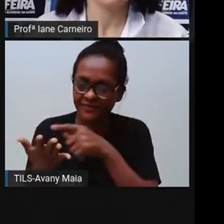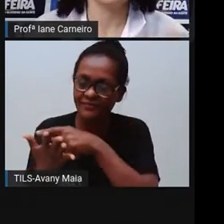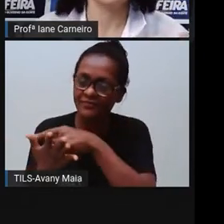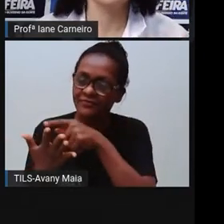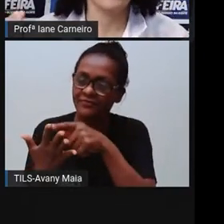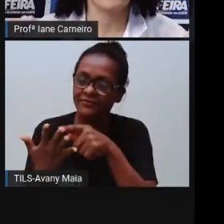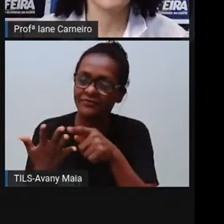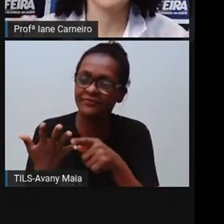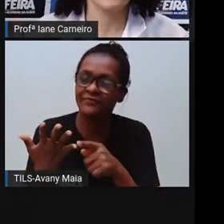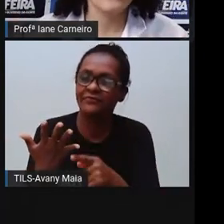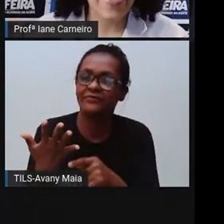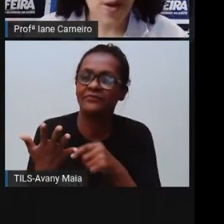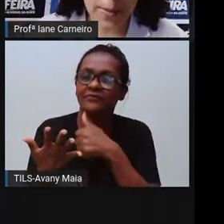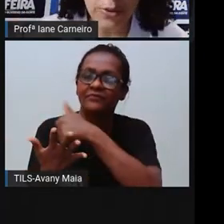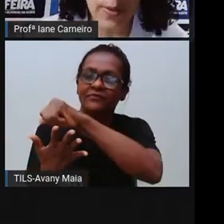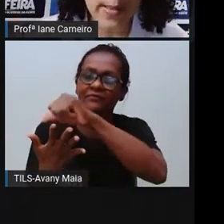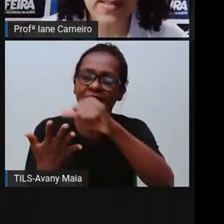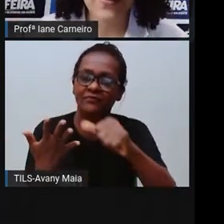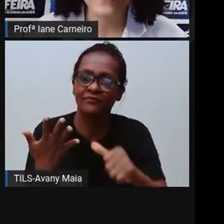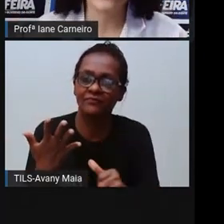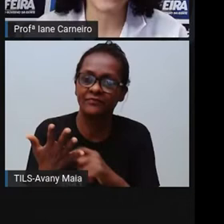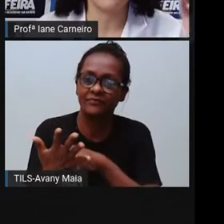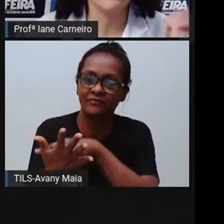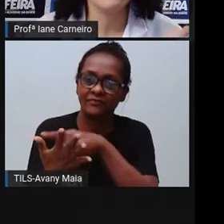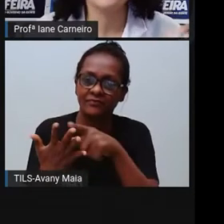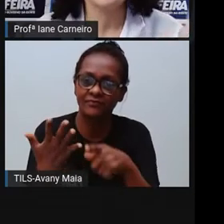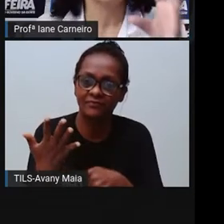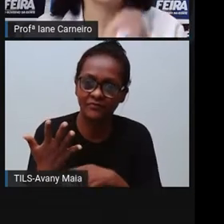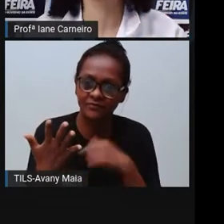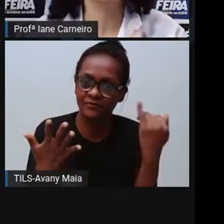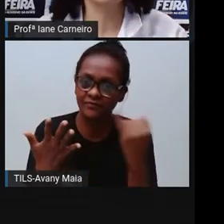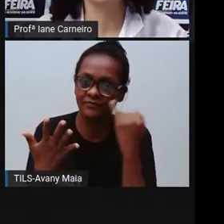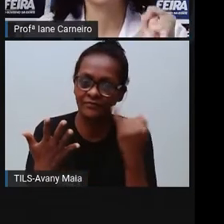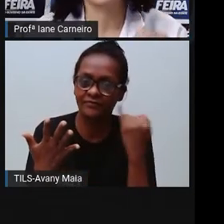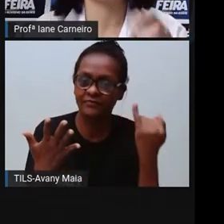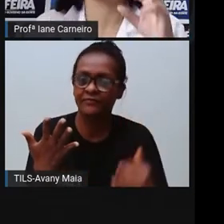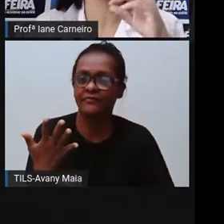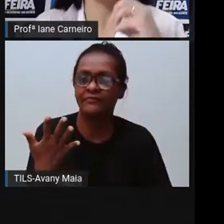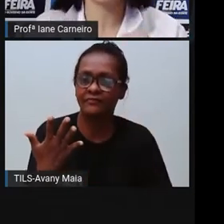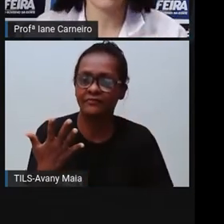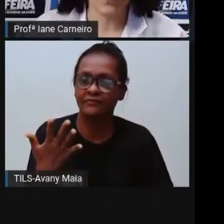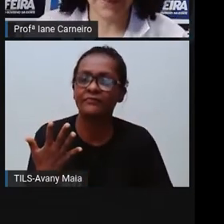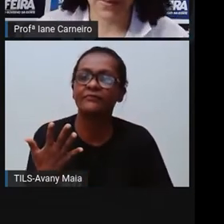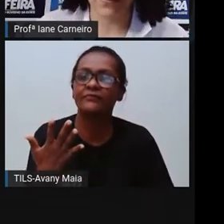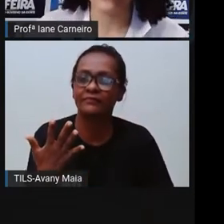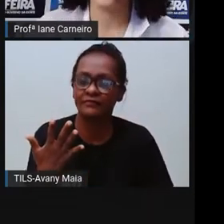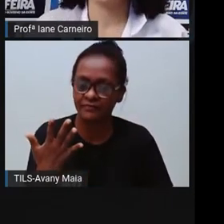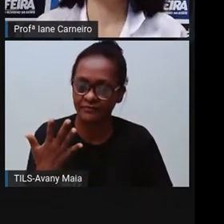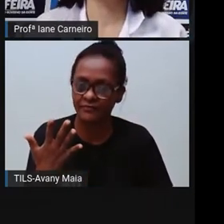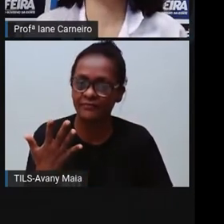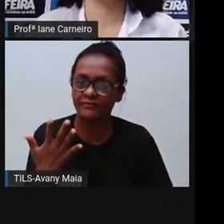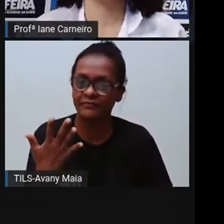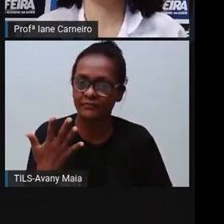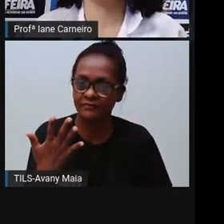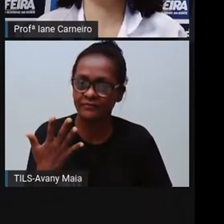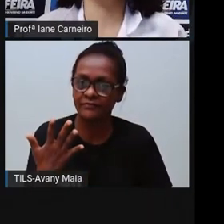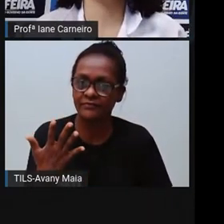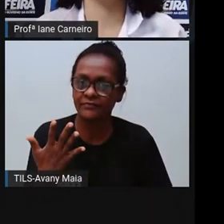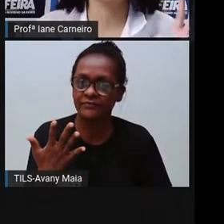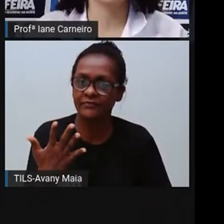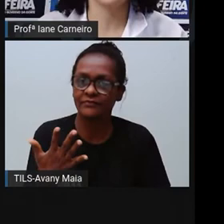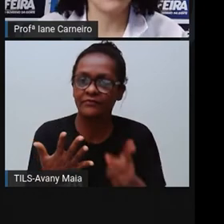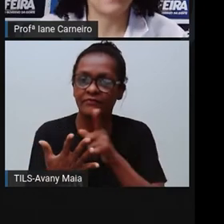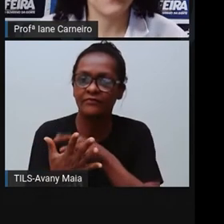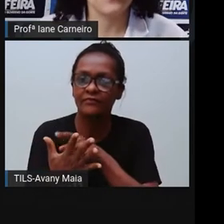cuidados, mas a gente vai agora ver realmente quais são esses hábitos que a gente precisa ter com o nosso corpinho. Então, olha só,